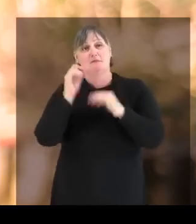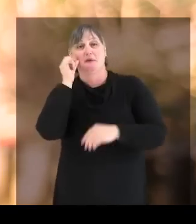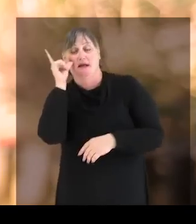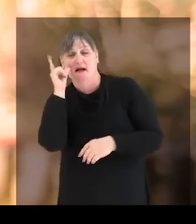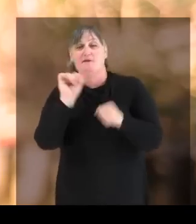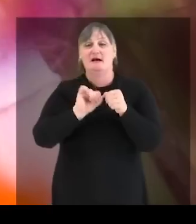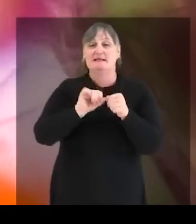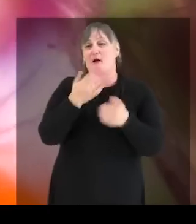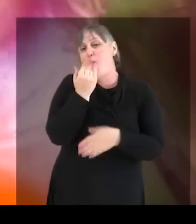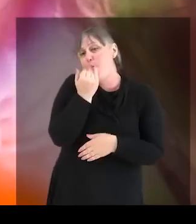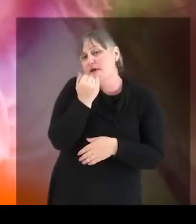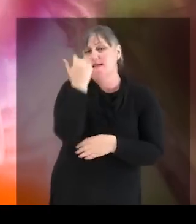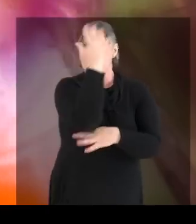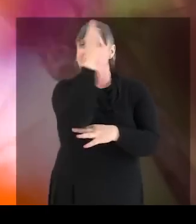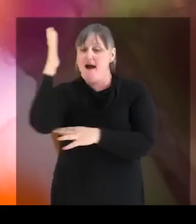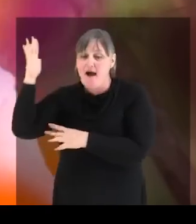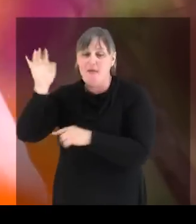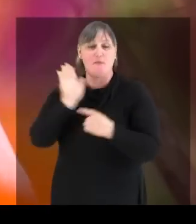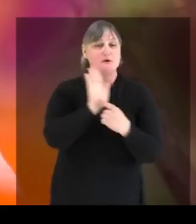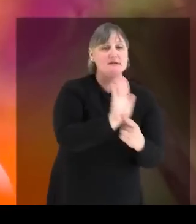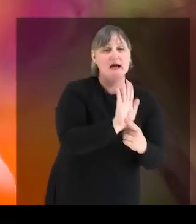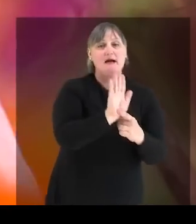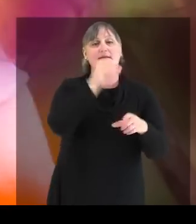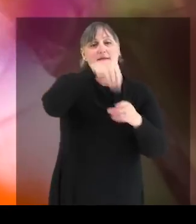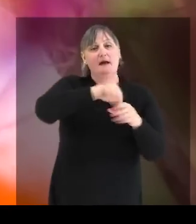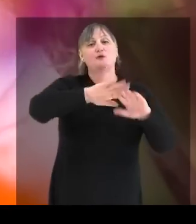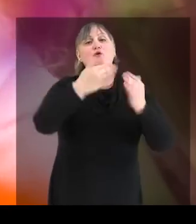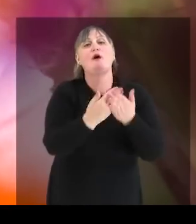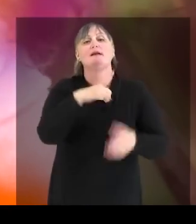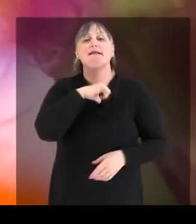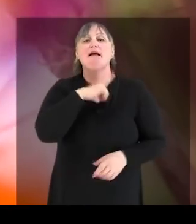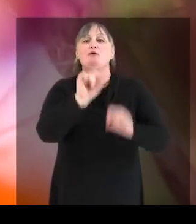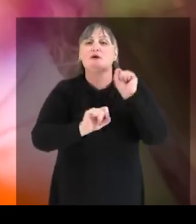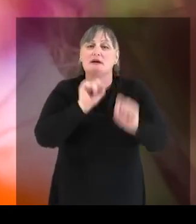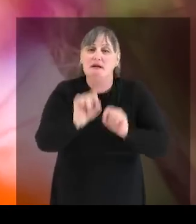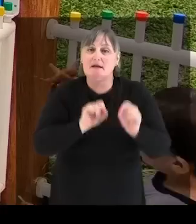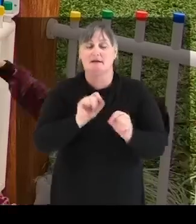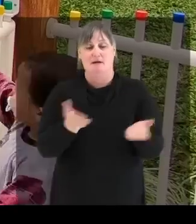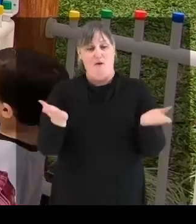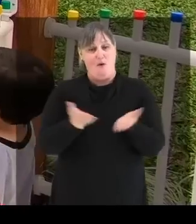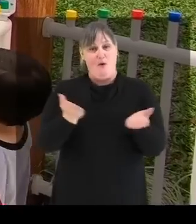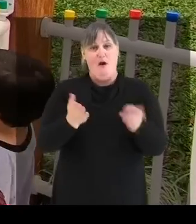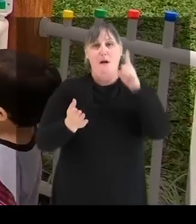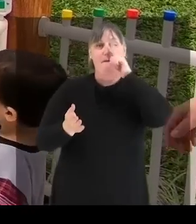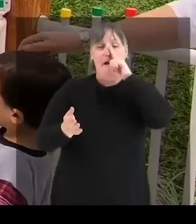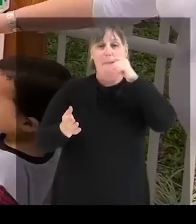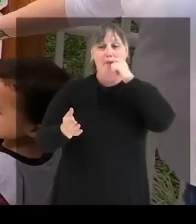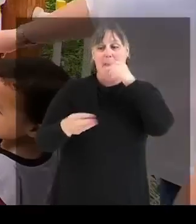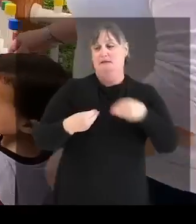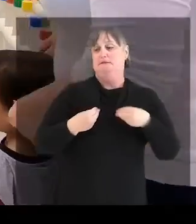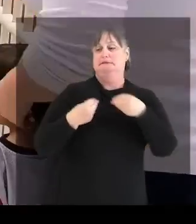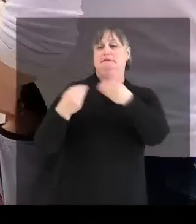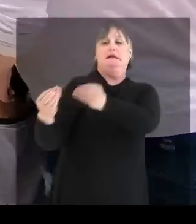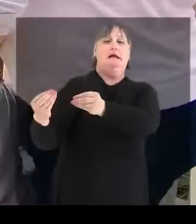vamos fazer um lanche embaixo das árvores, vamos mostrar o que a escola tem. Então, hoje, os pais não precisam